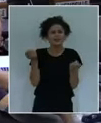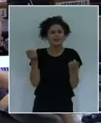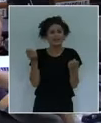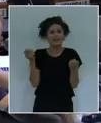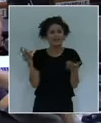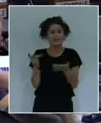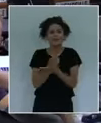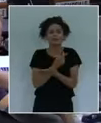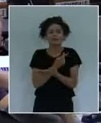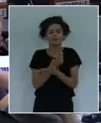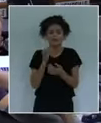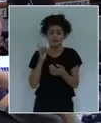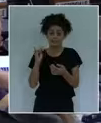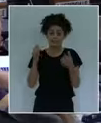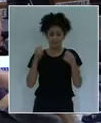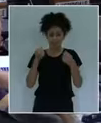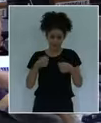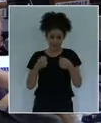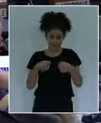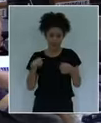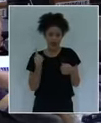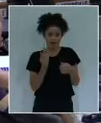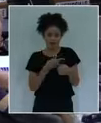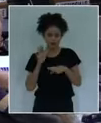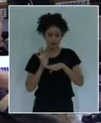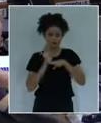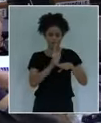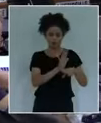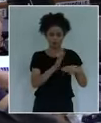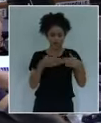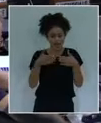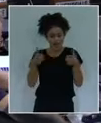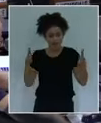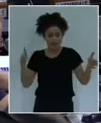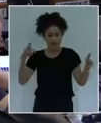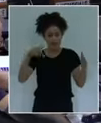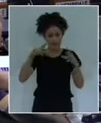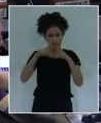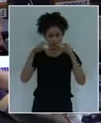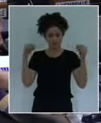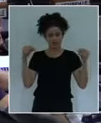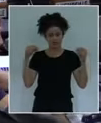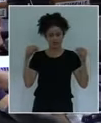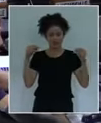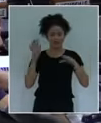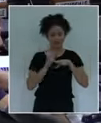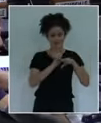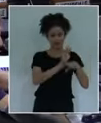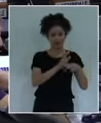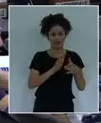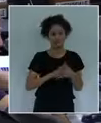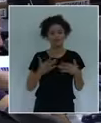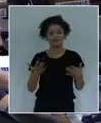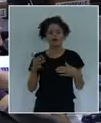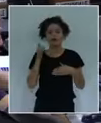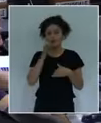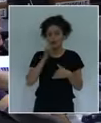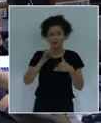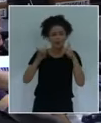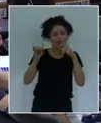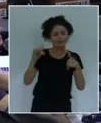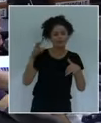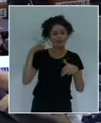que abrisse as portas da Câmara, inclusive para colocar as máquinas. E prontamente eu comuniquei aos vereadores, à mesa